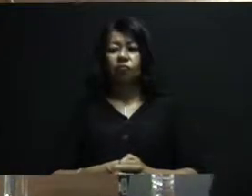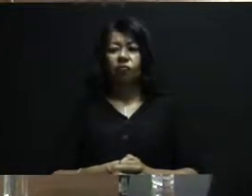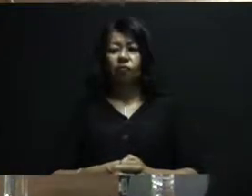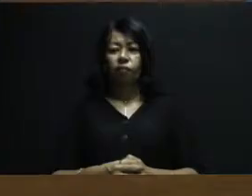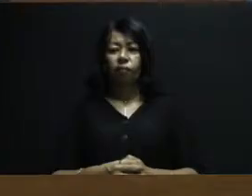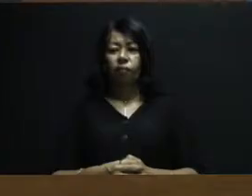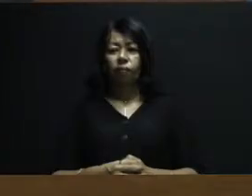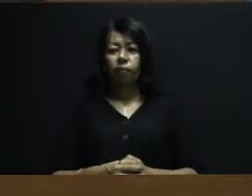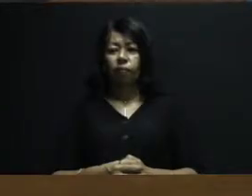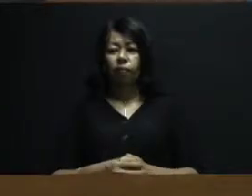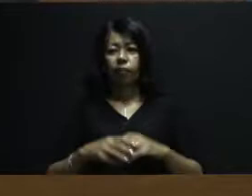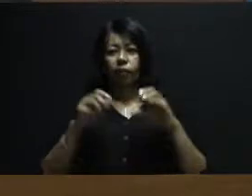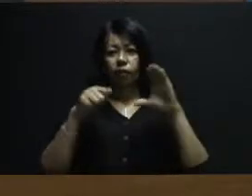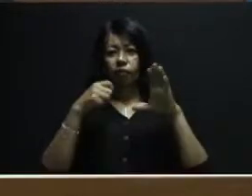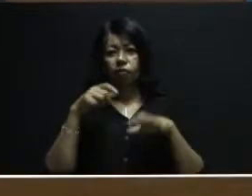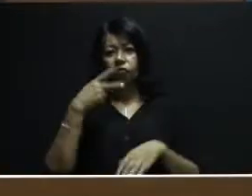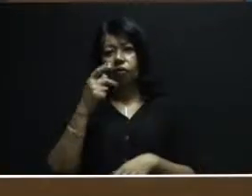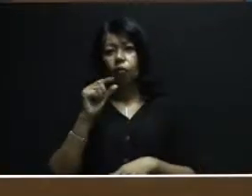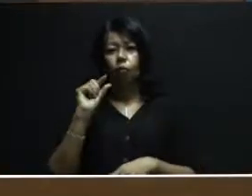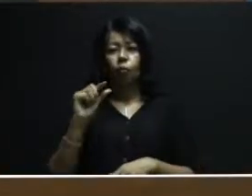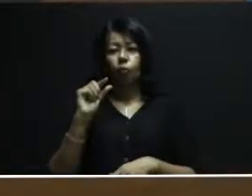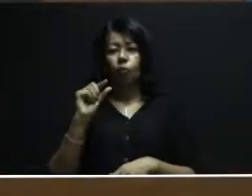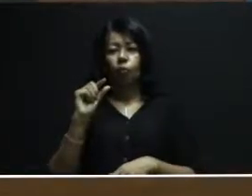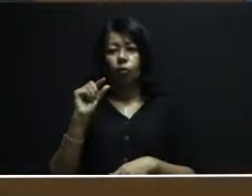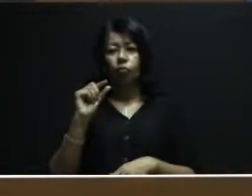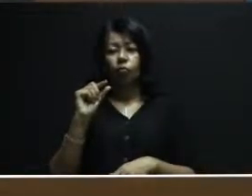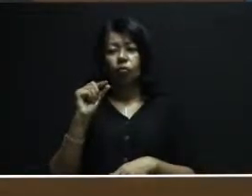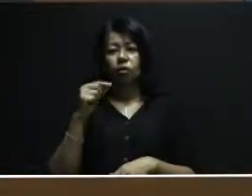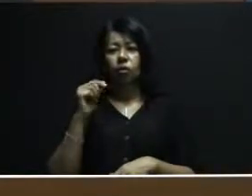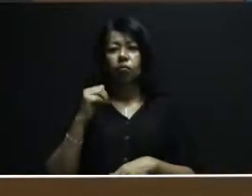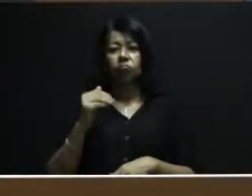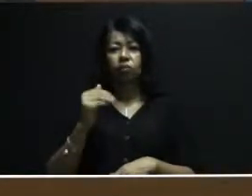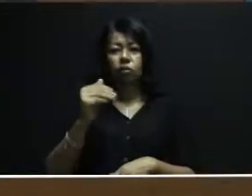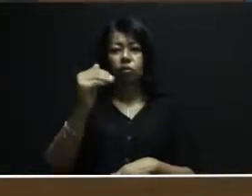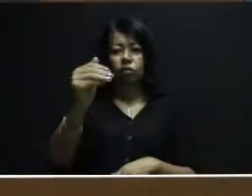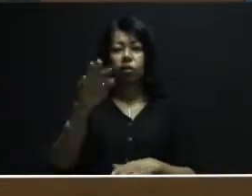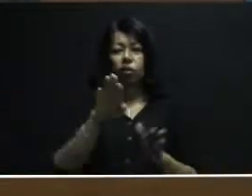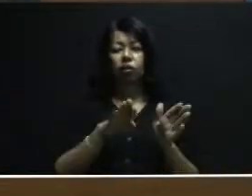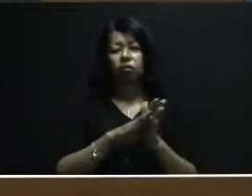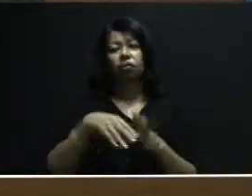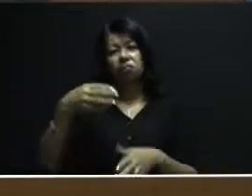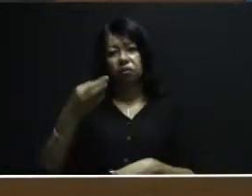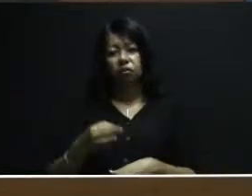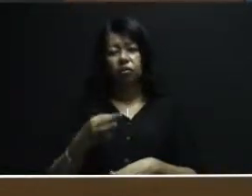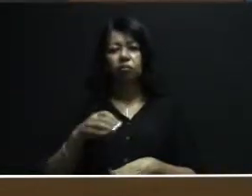Esse vídeo contou um pouco da trajetória até a nossa regulamentação da nossa profissão.